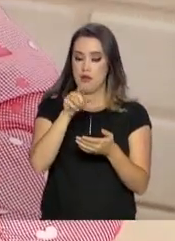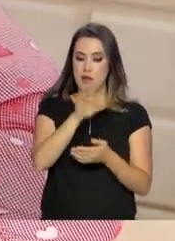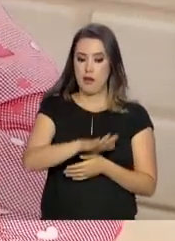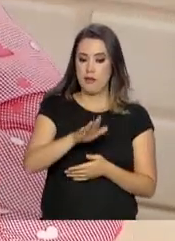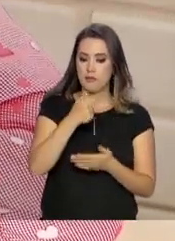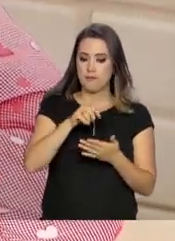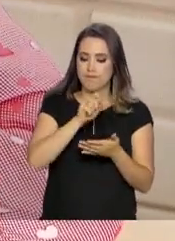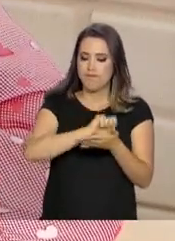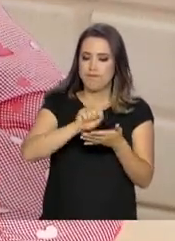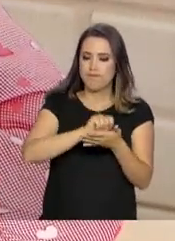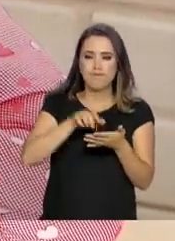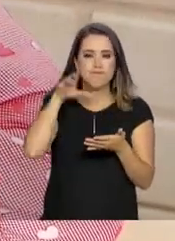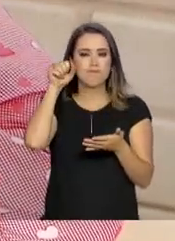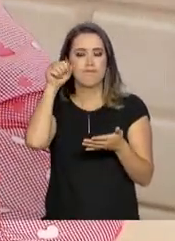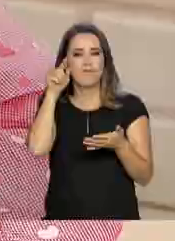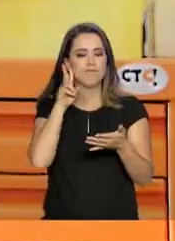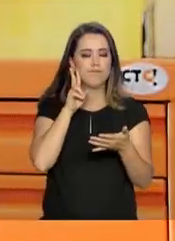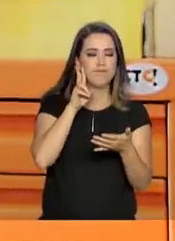folclore